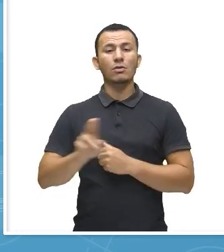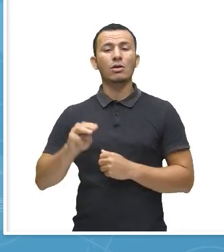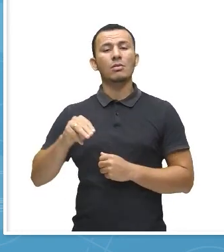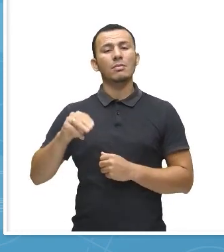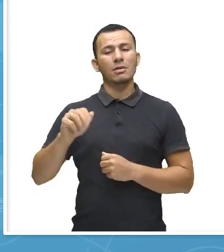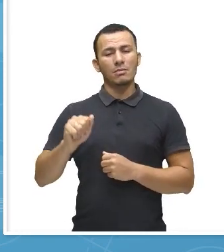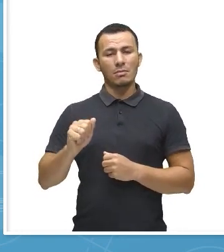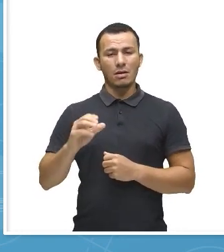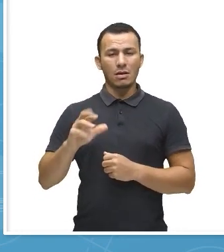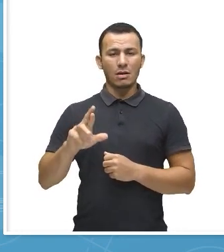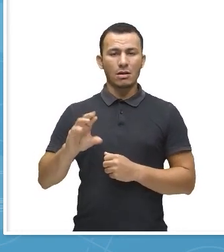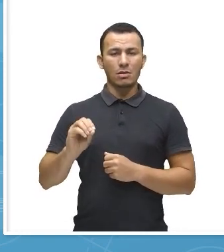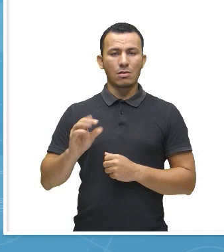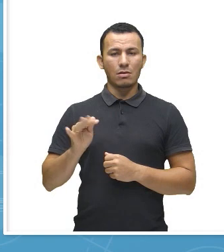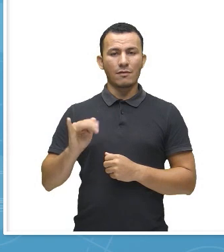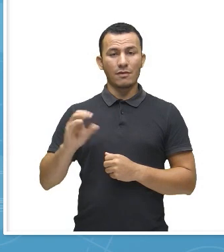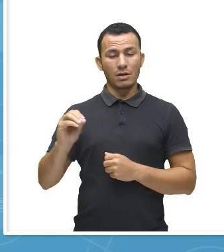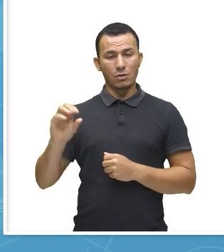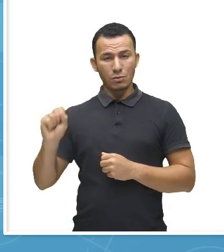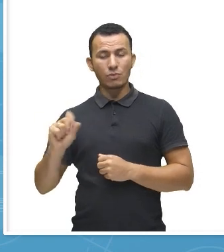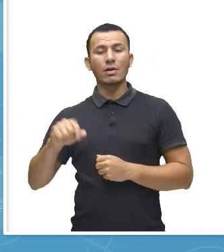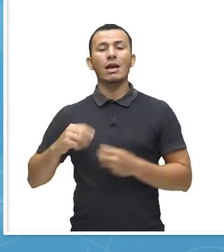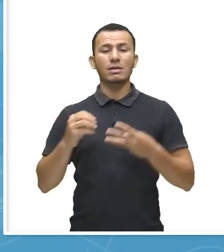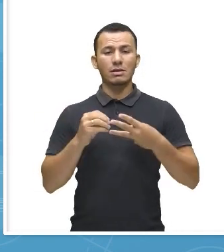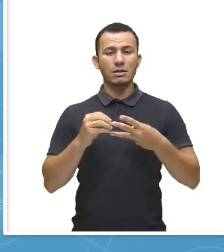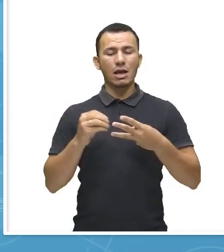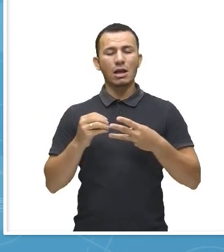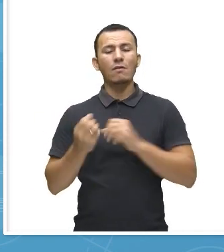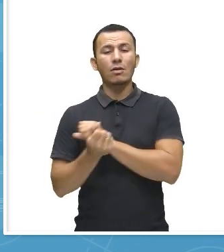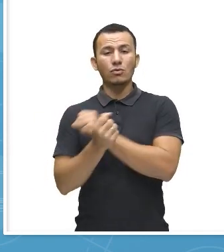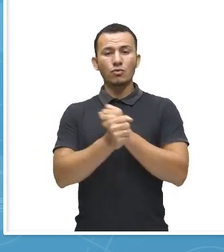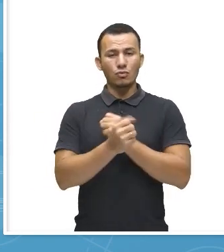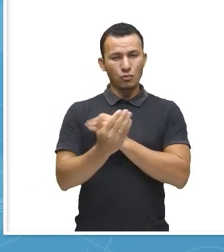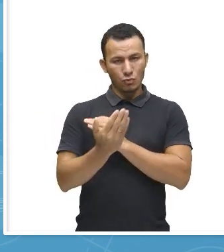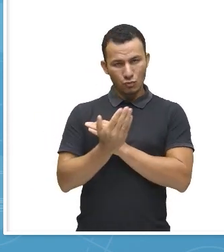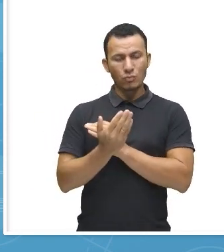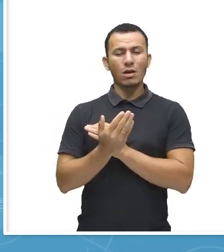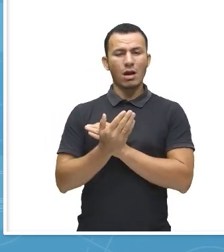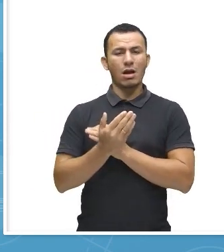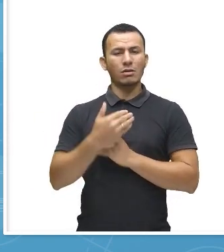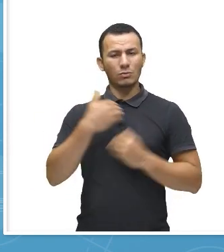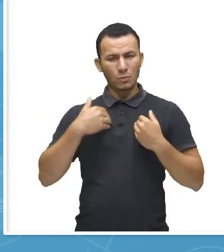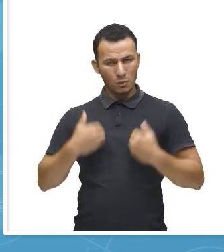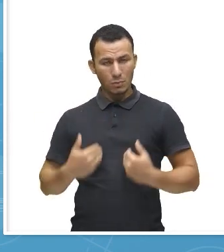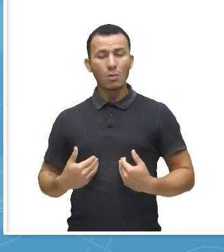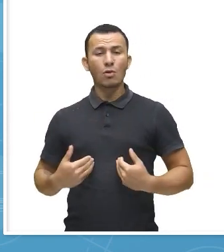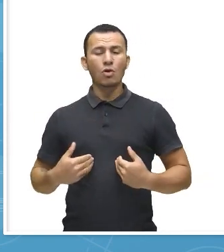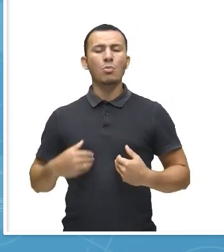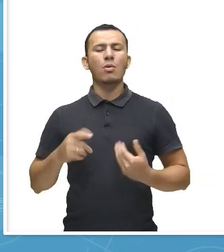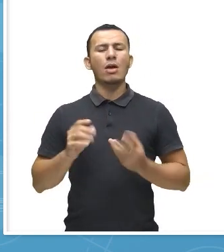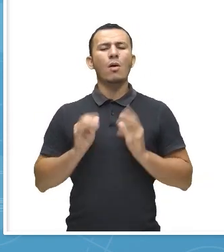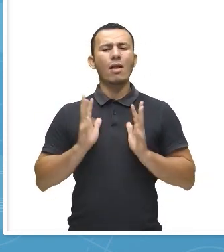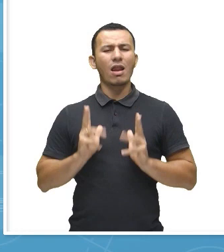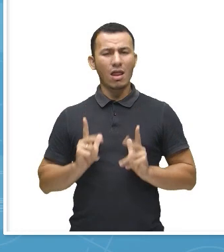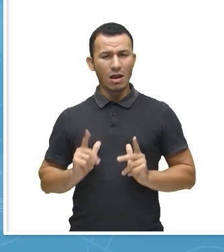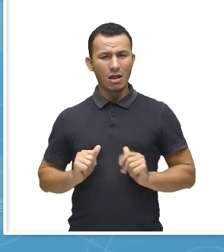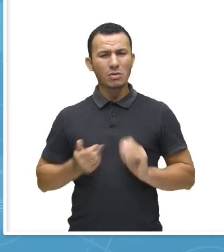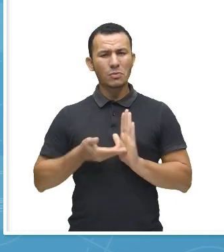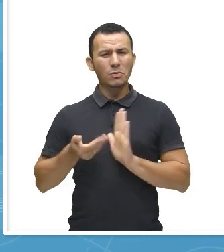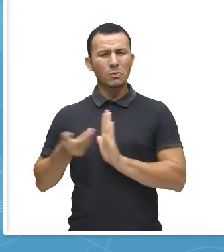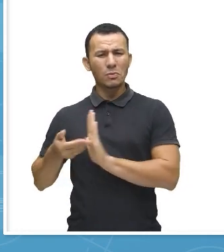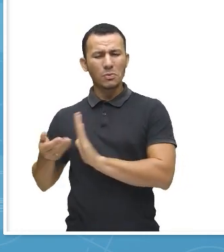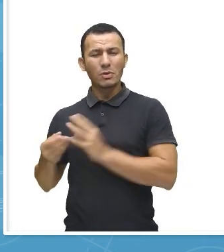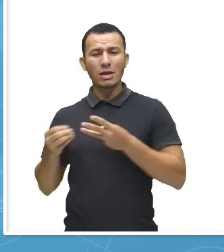os linfócitos, né, que são células que vão atuar ali na defesa do nosso organismo, vão fazer uma limpeza também removendo